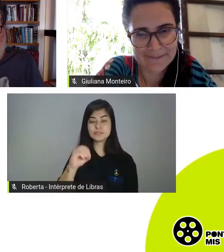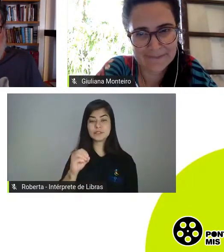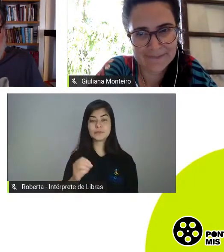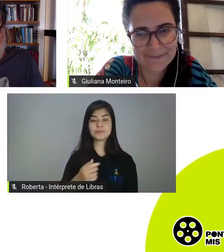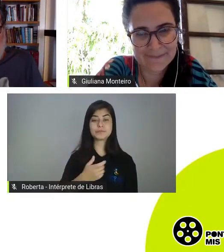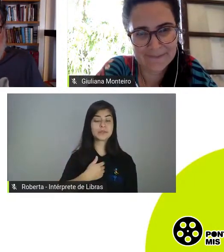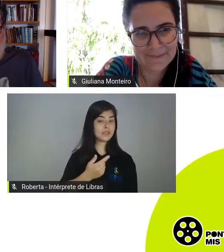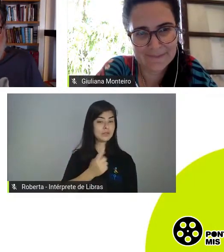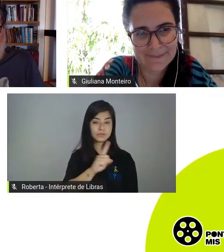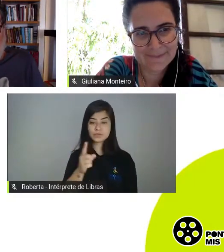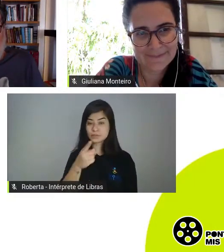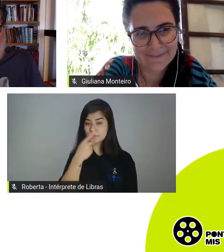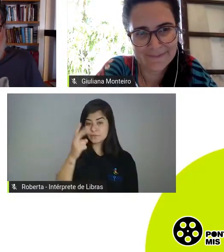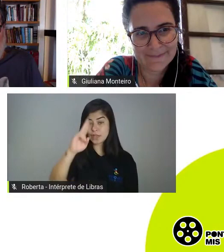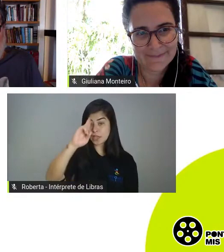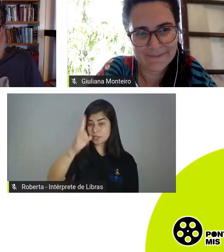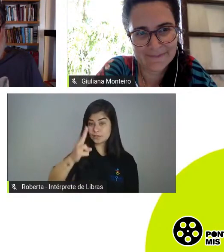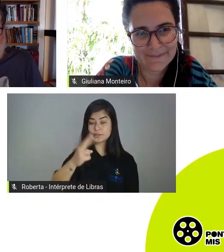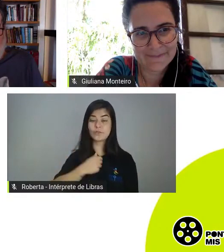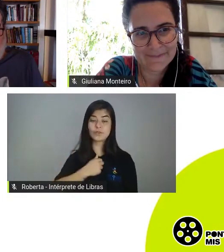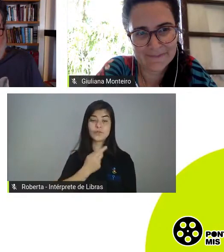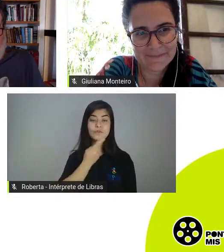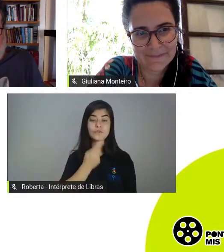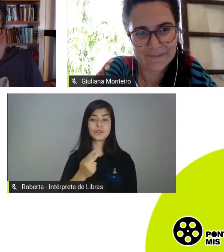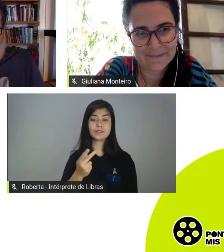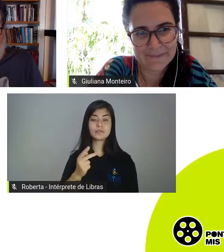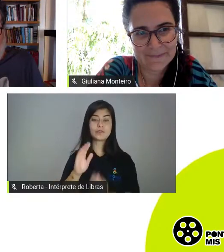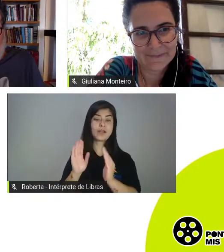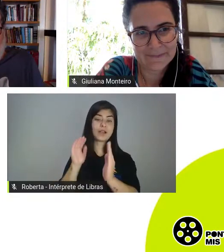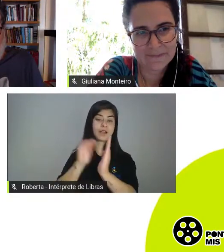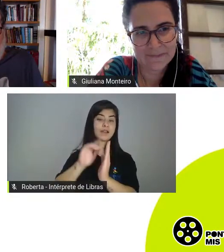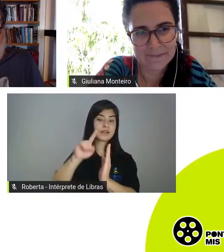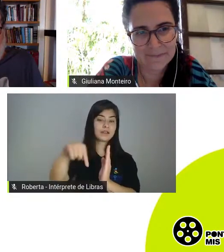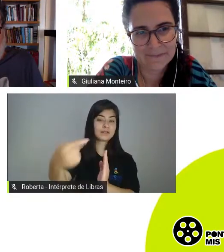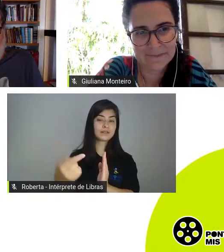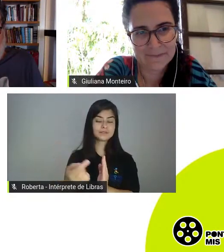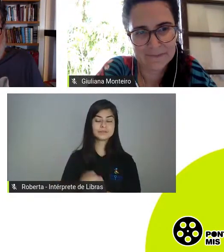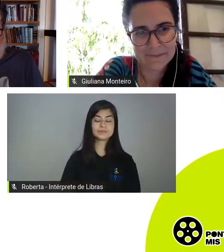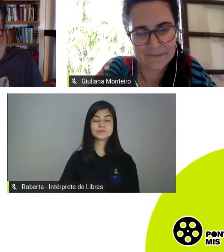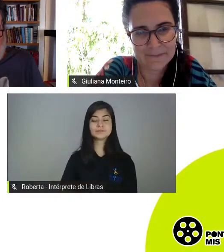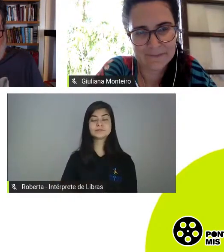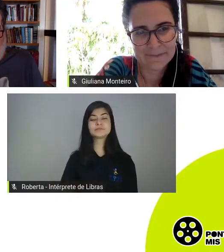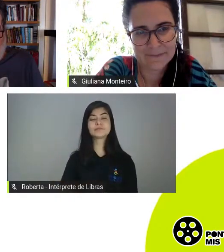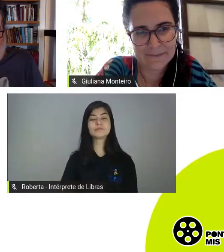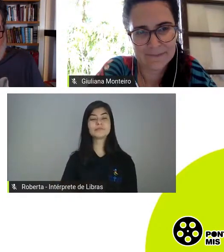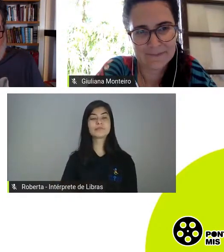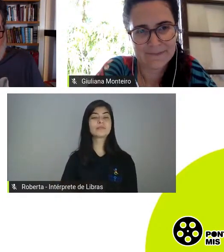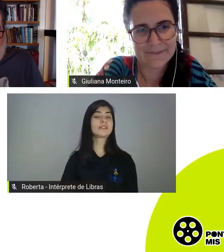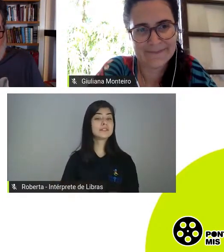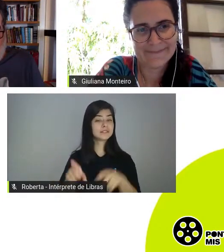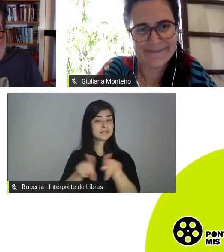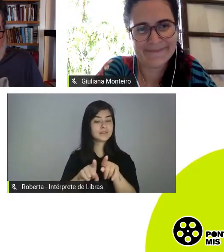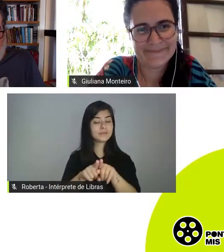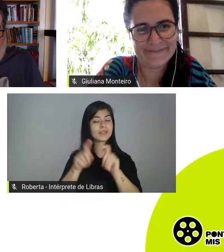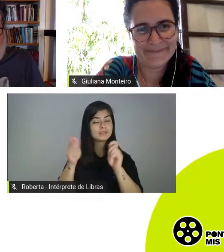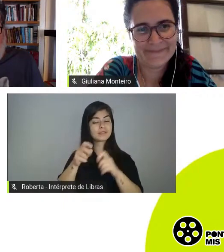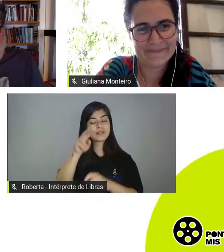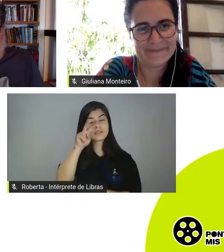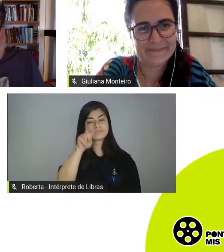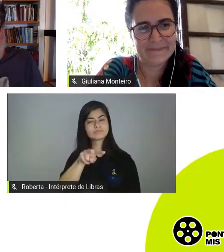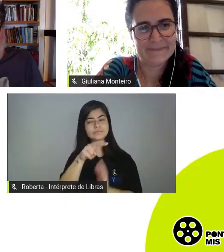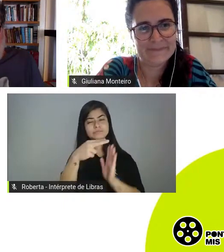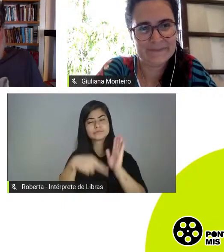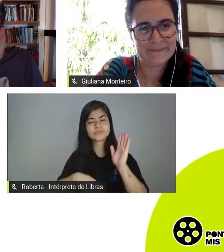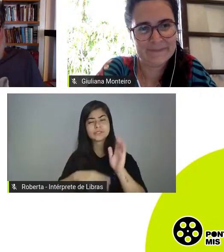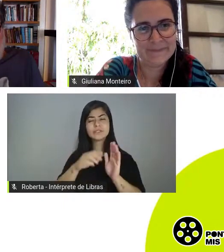Logo Ficção também. Então, ela partiu dessa linguagem mais documental para a ficção. Então, depois vocês também podem conferir, pesquisar mais sobre a